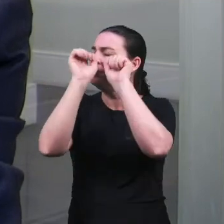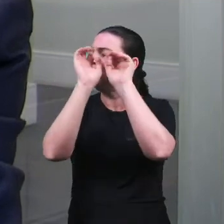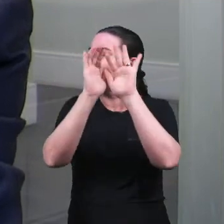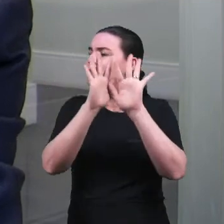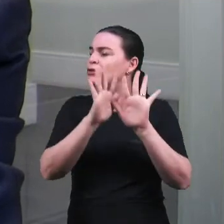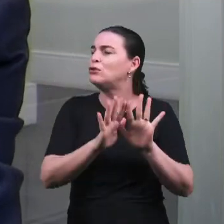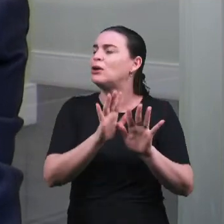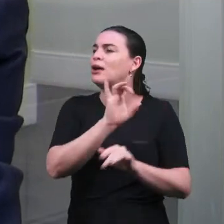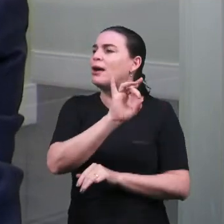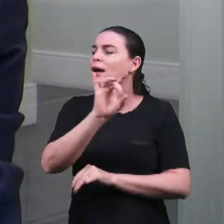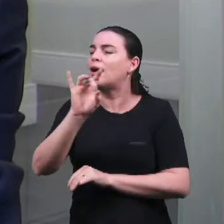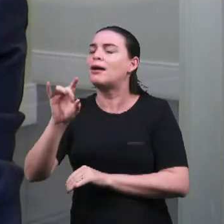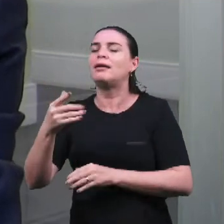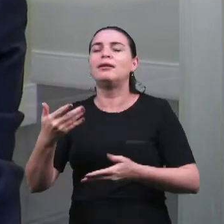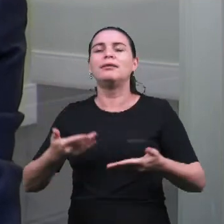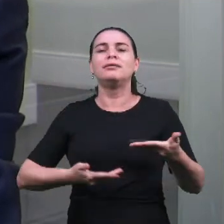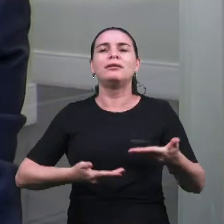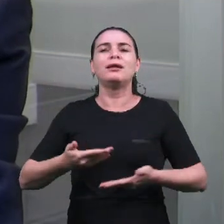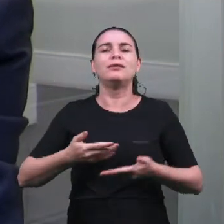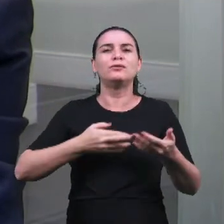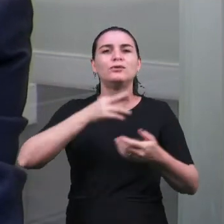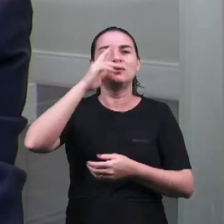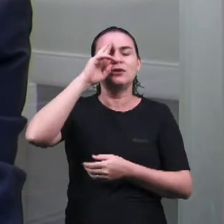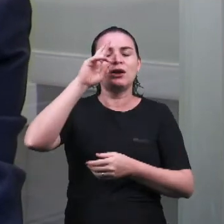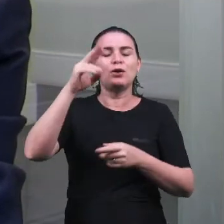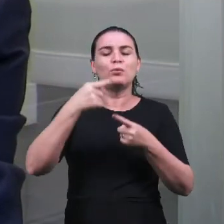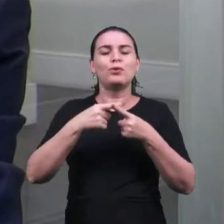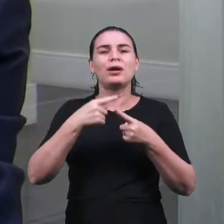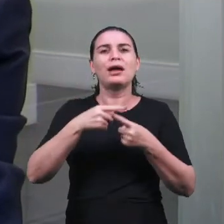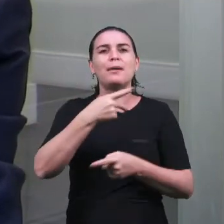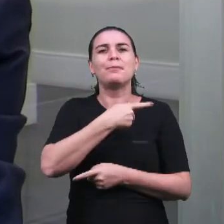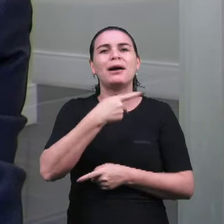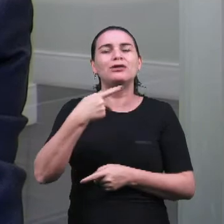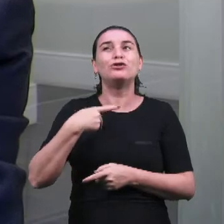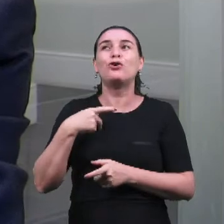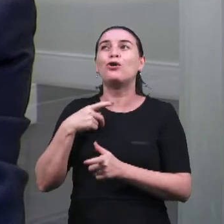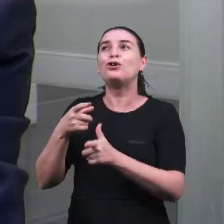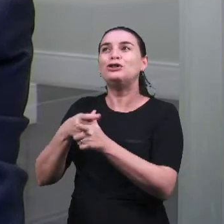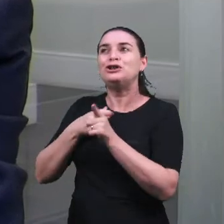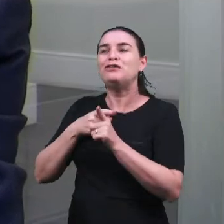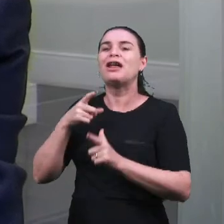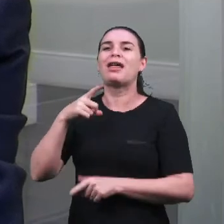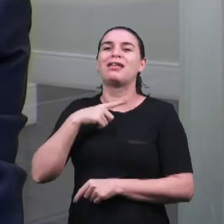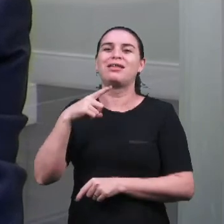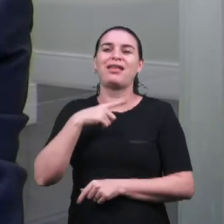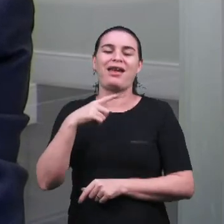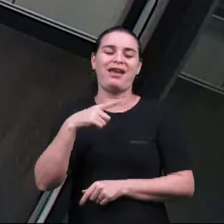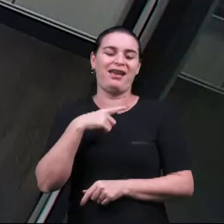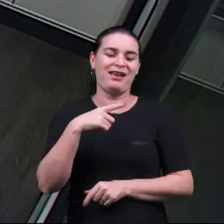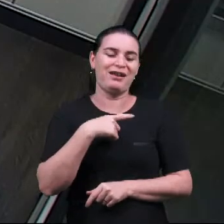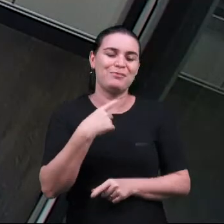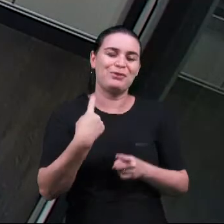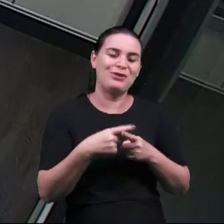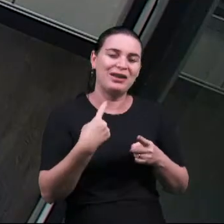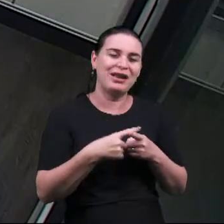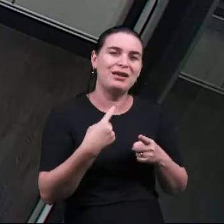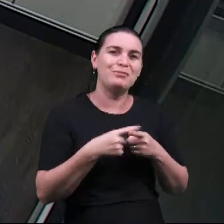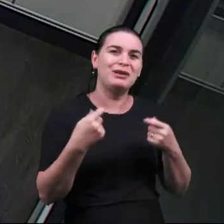pelo amor, porque os pastores são muito devedores a essas ovelhas, né? É verdade. Muito bem,